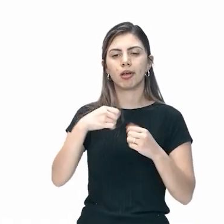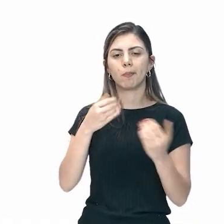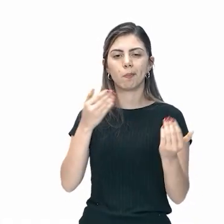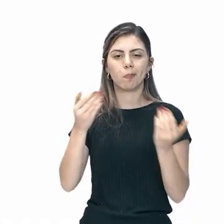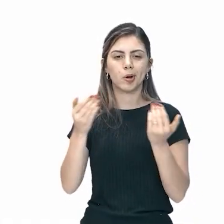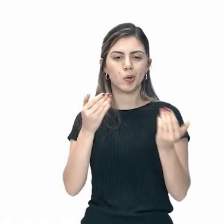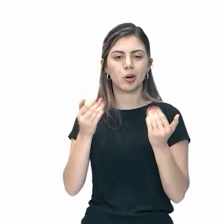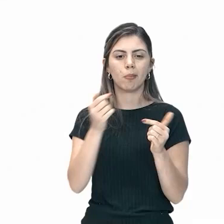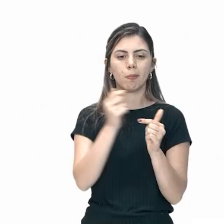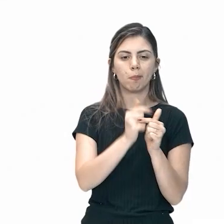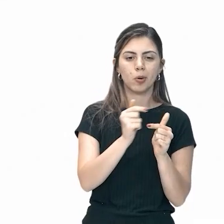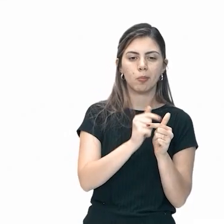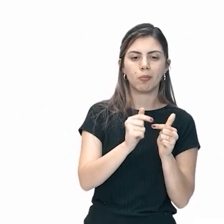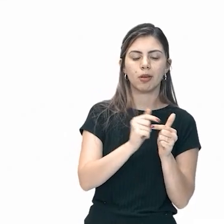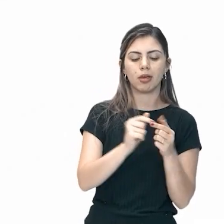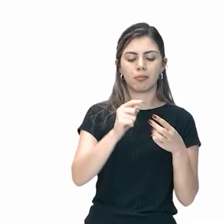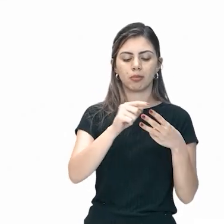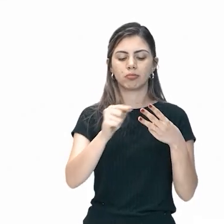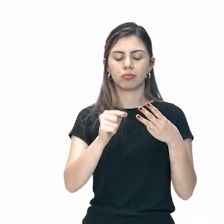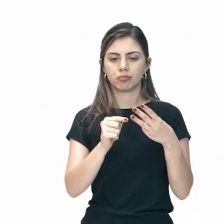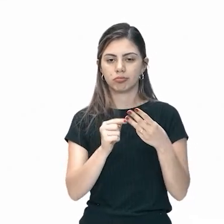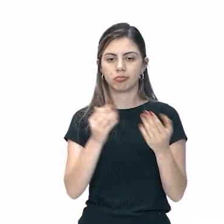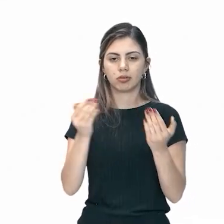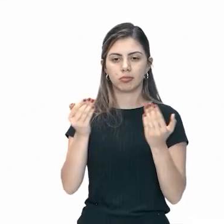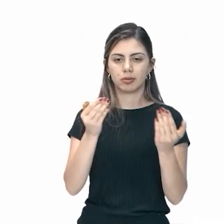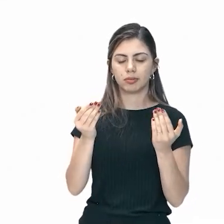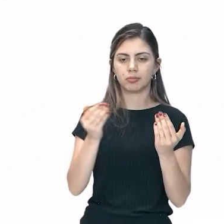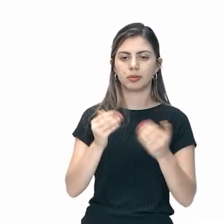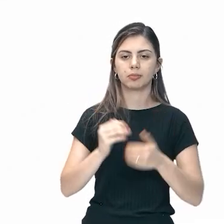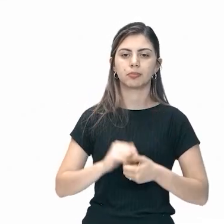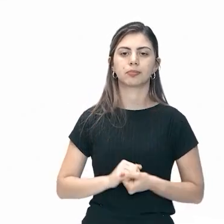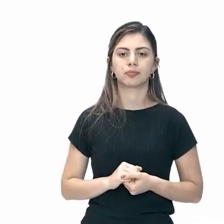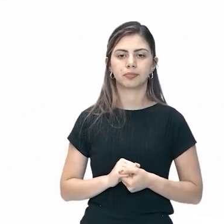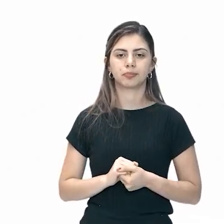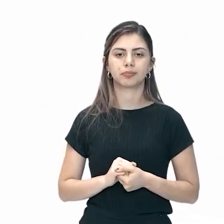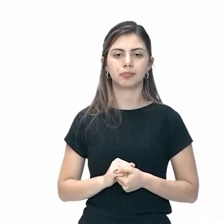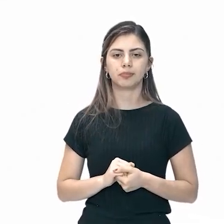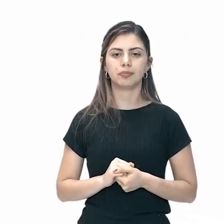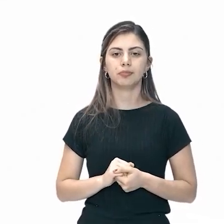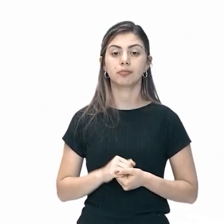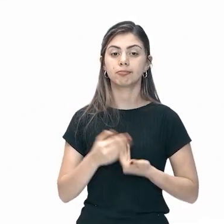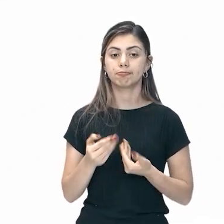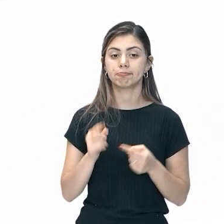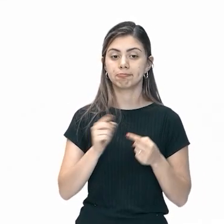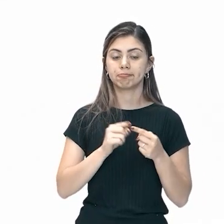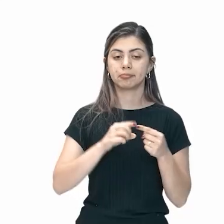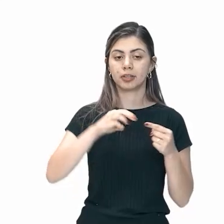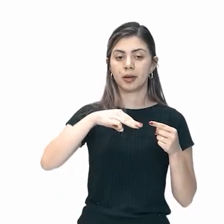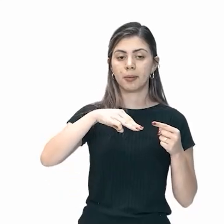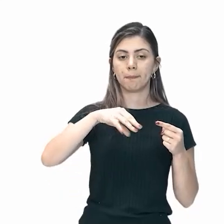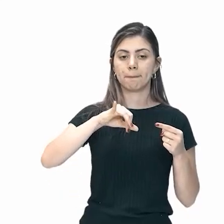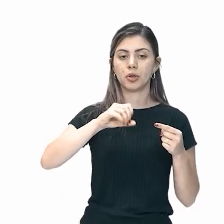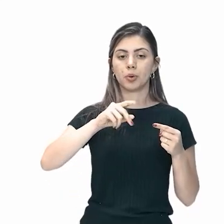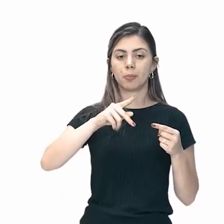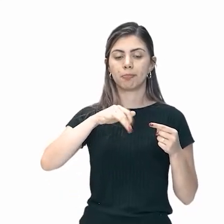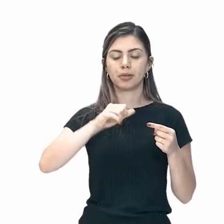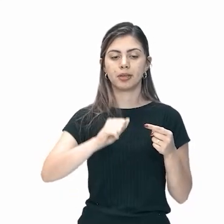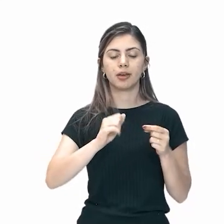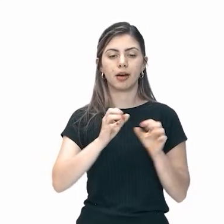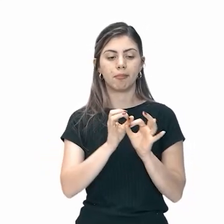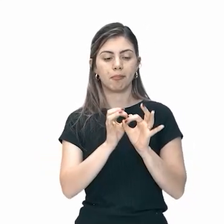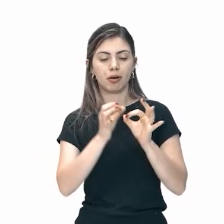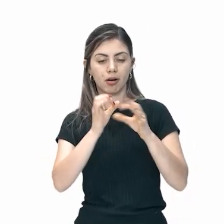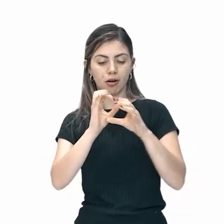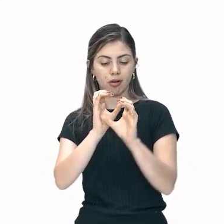dois problemas de visão e ainda do astigmatismo, tá, pessoal? Gente, miopia, lente